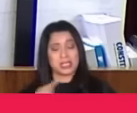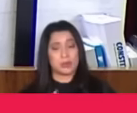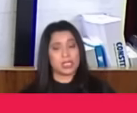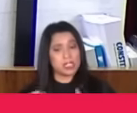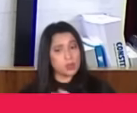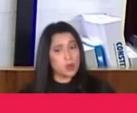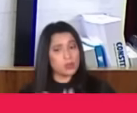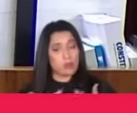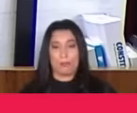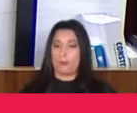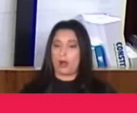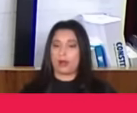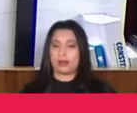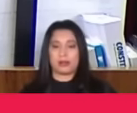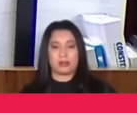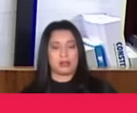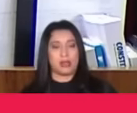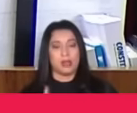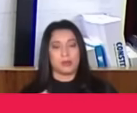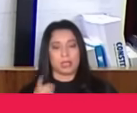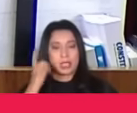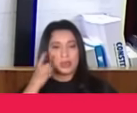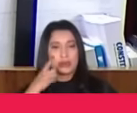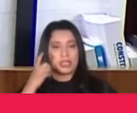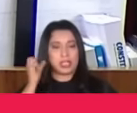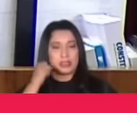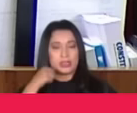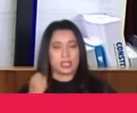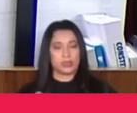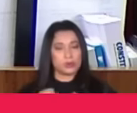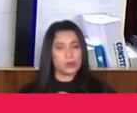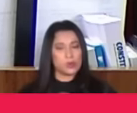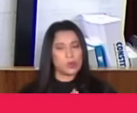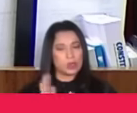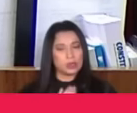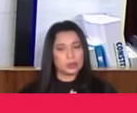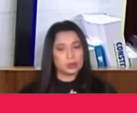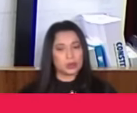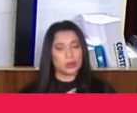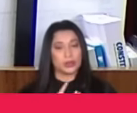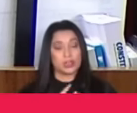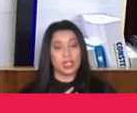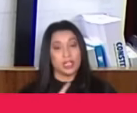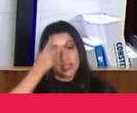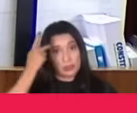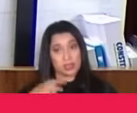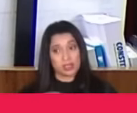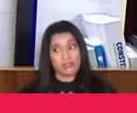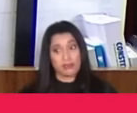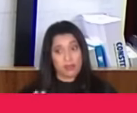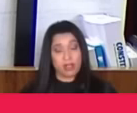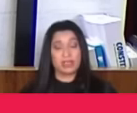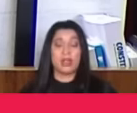na imunidade parlamentar, enquanto aqueles que eles instigaram estão com penas de 12 a 17